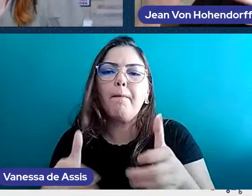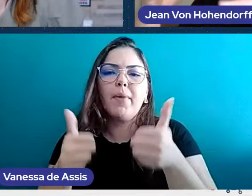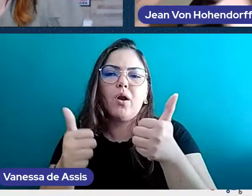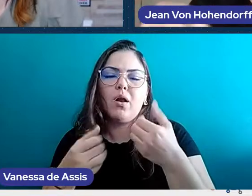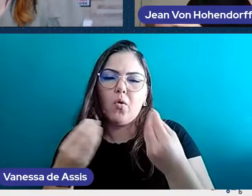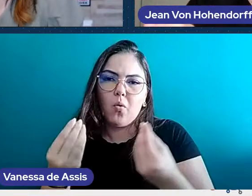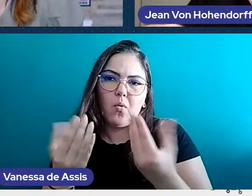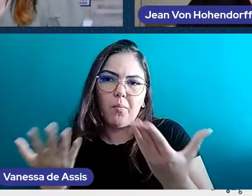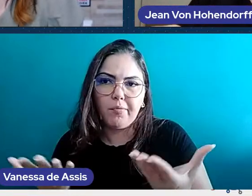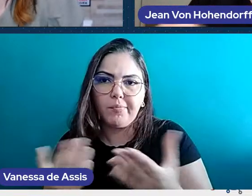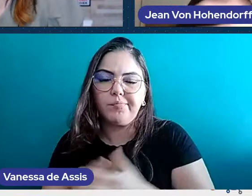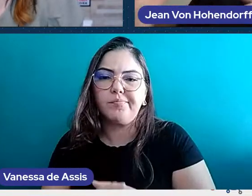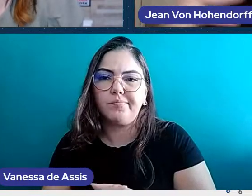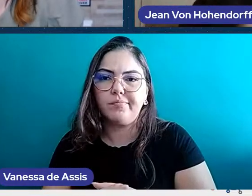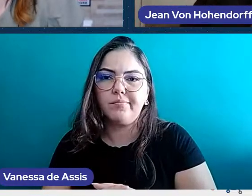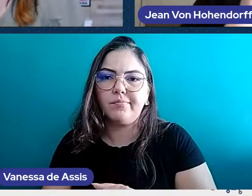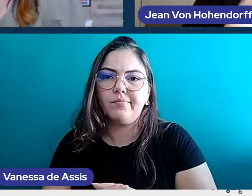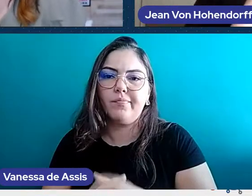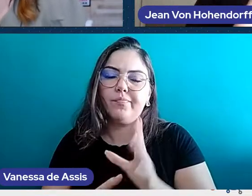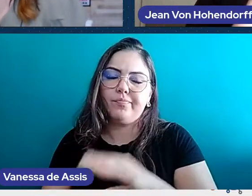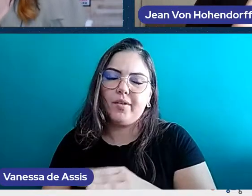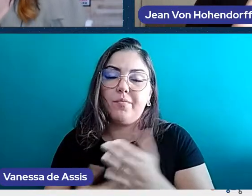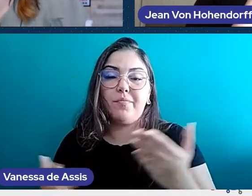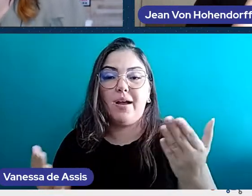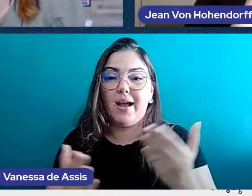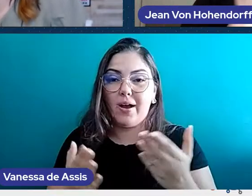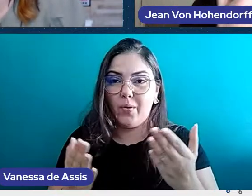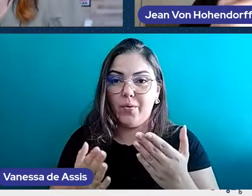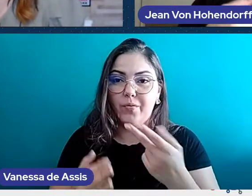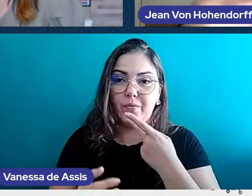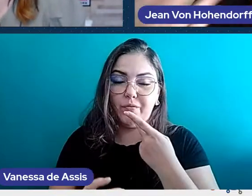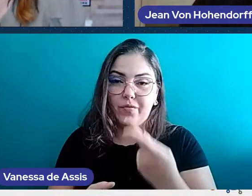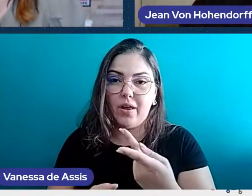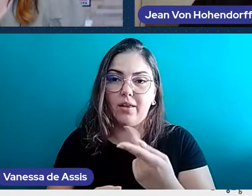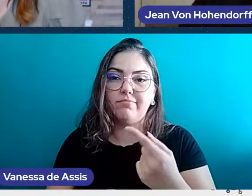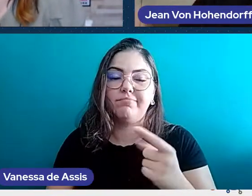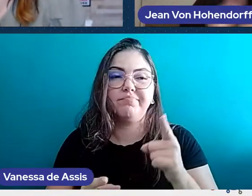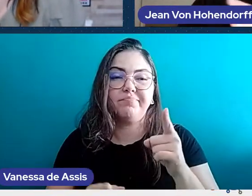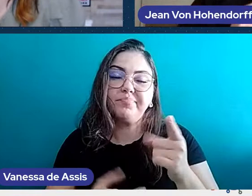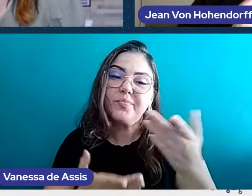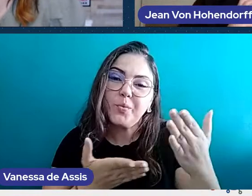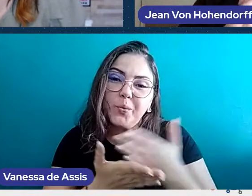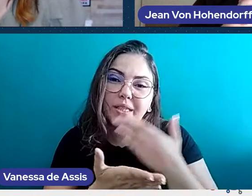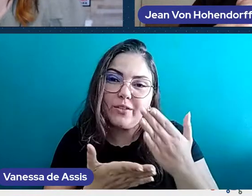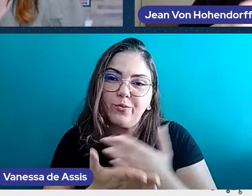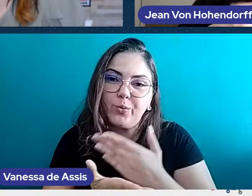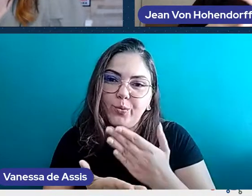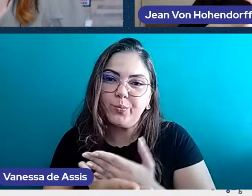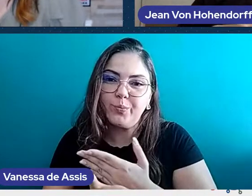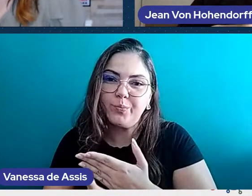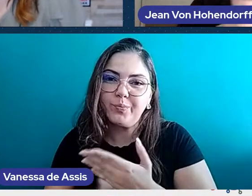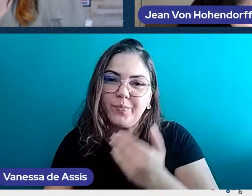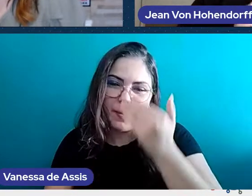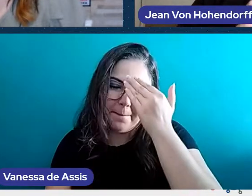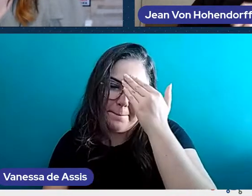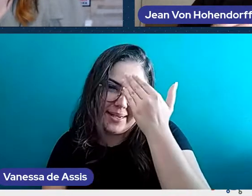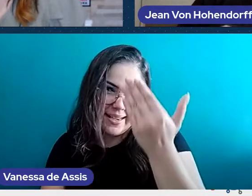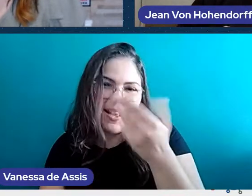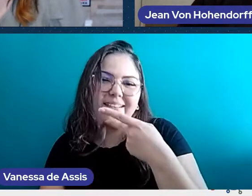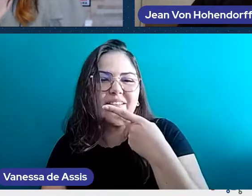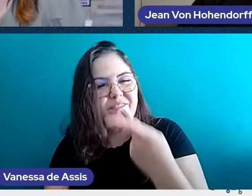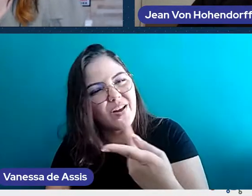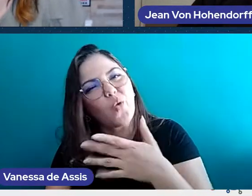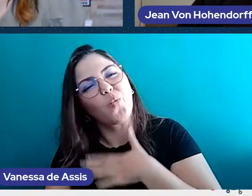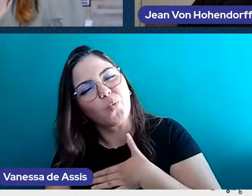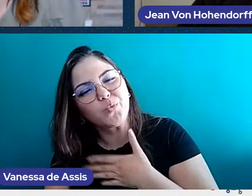minorizadas. Bom, finalizado isso, vamos ali pro livro, né? Muito obrigado pelos seus elogios ao livro. Eu